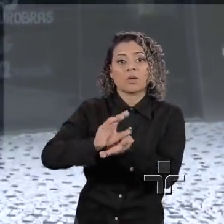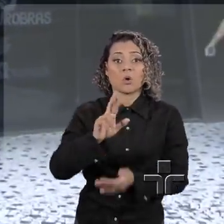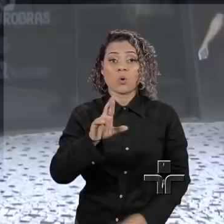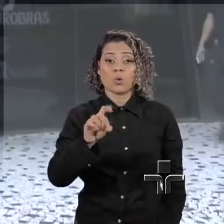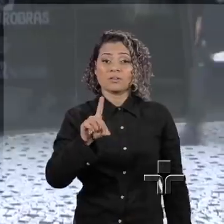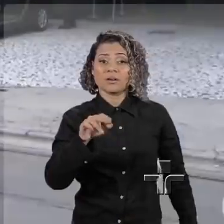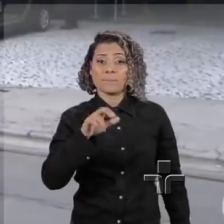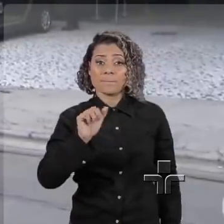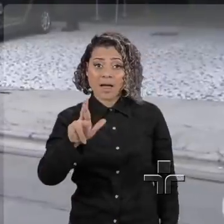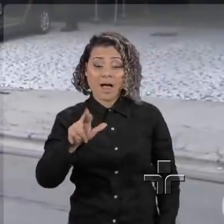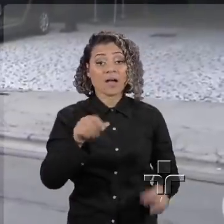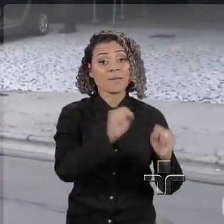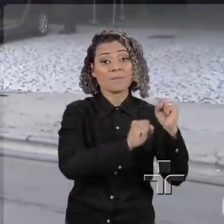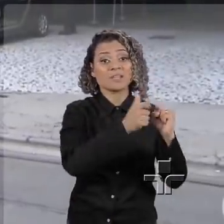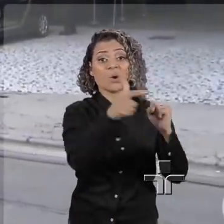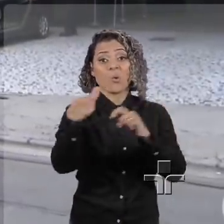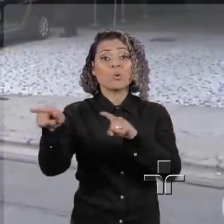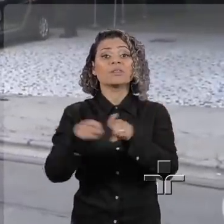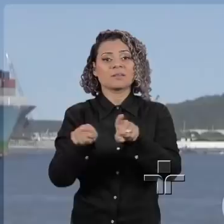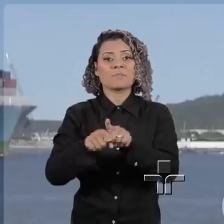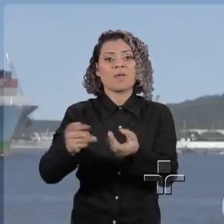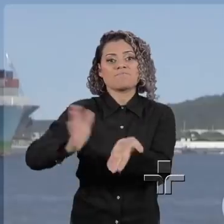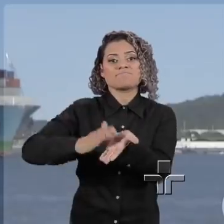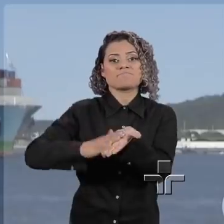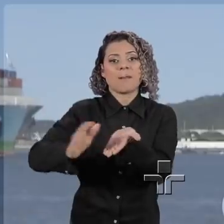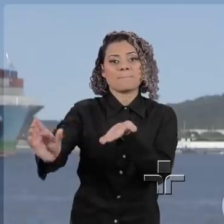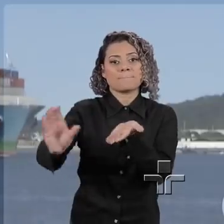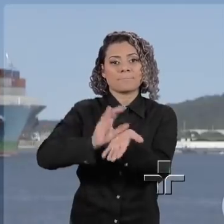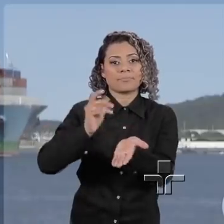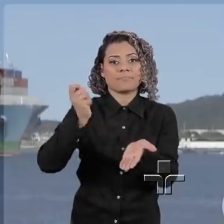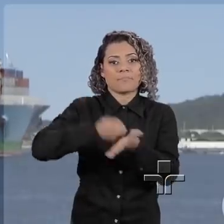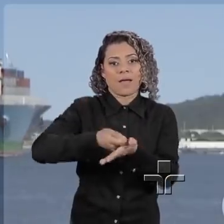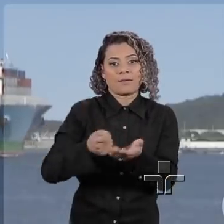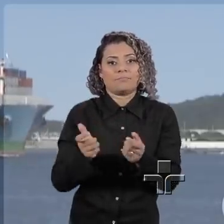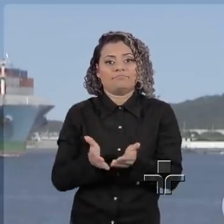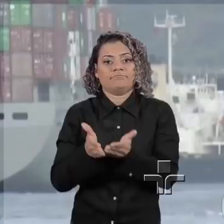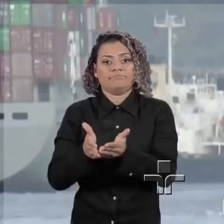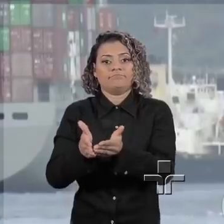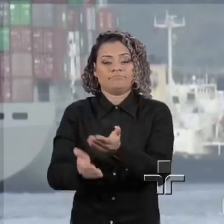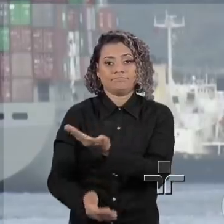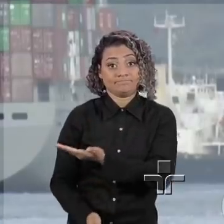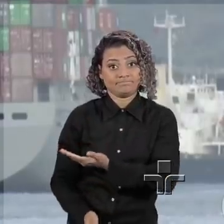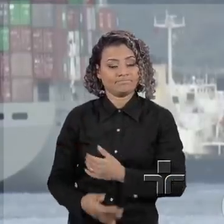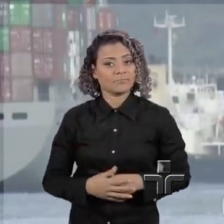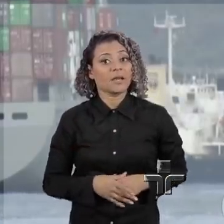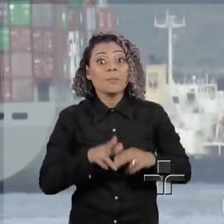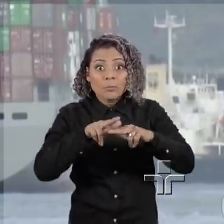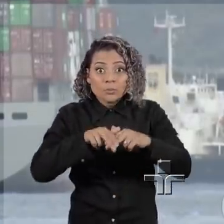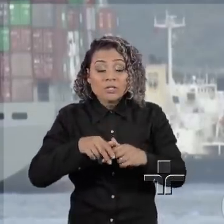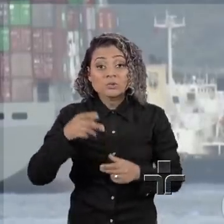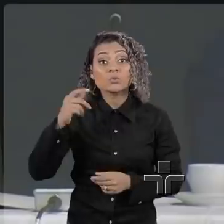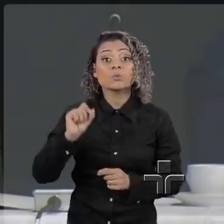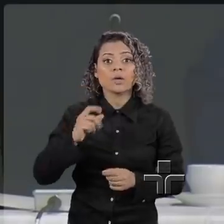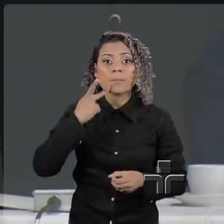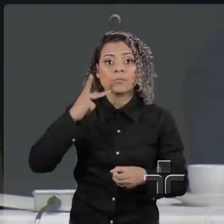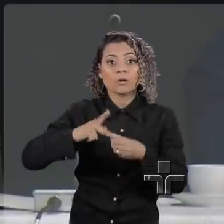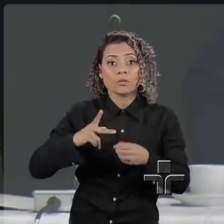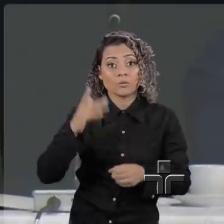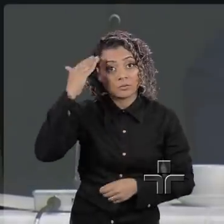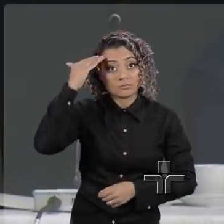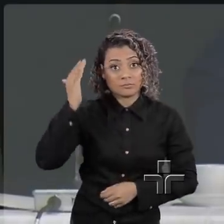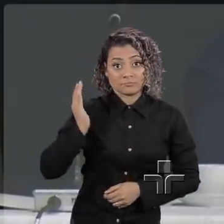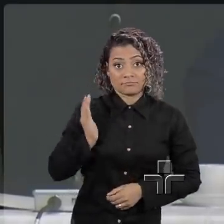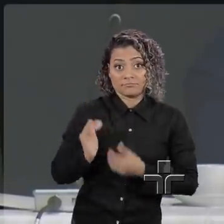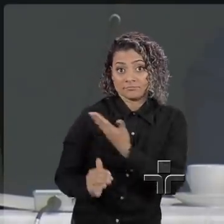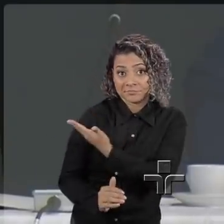Rodrimar e outras empresas que operam terminais portuários. Por este inquérito, a Procuradora-Geral da República, Raquel